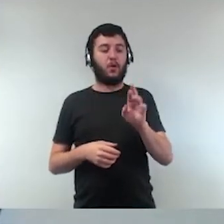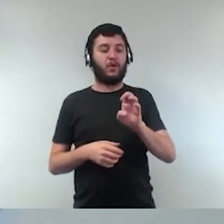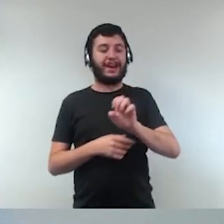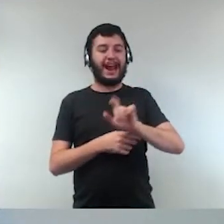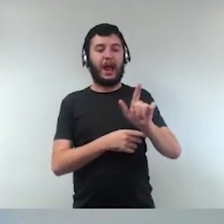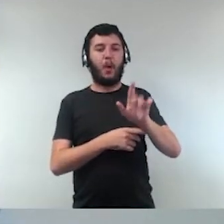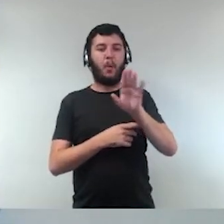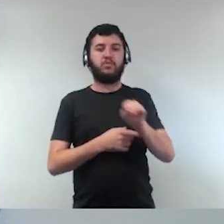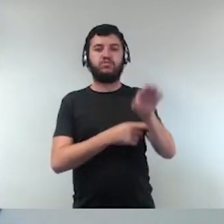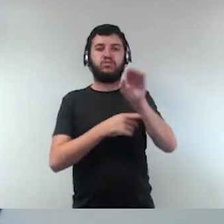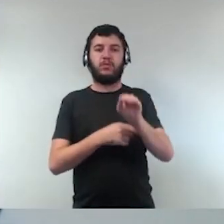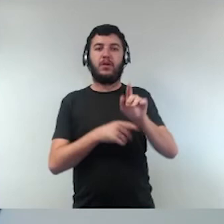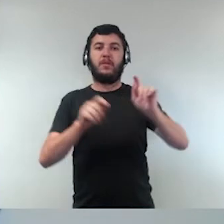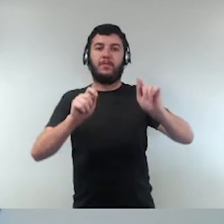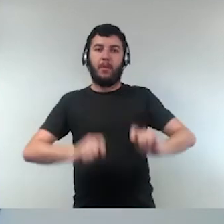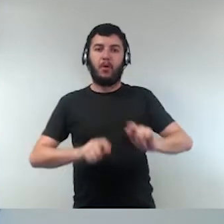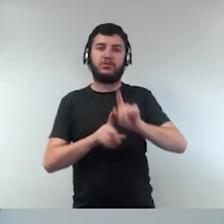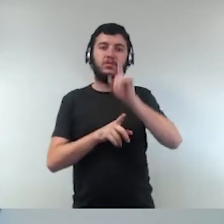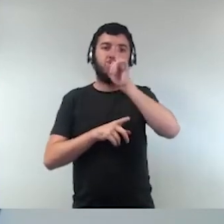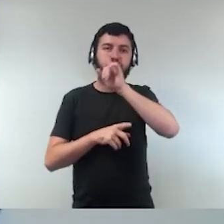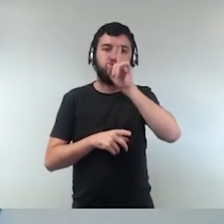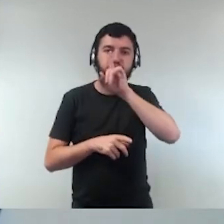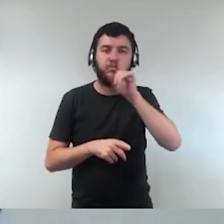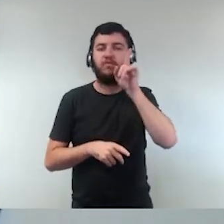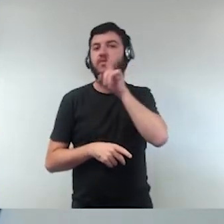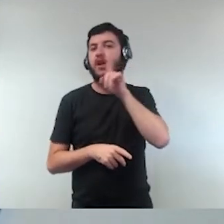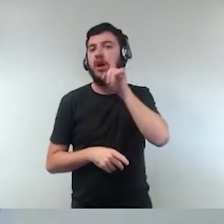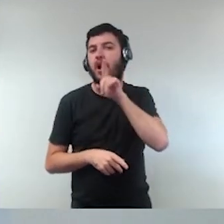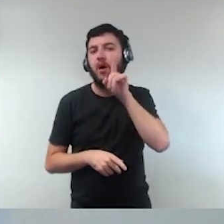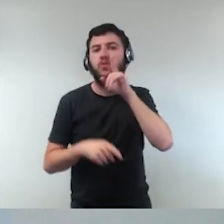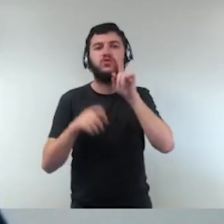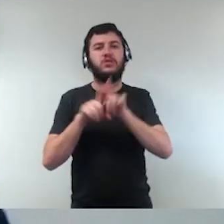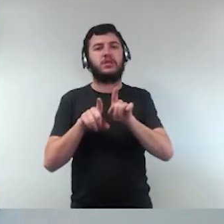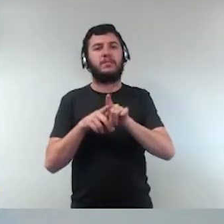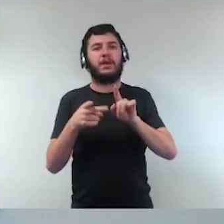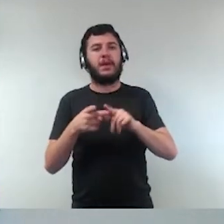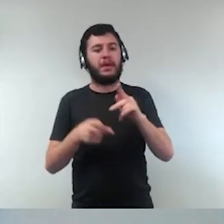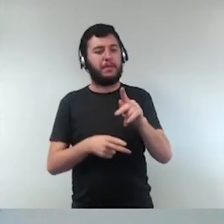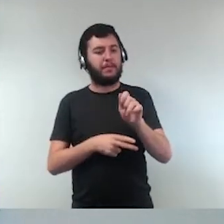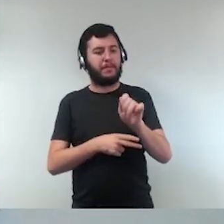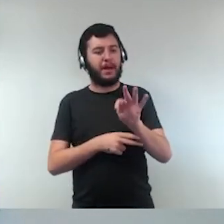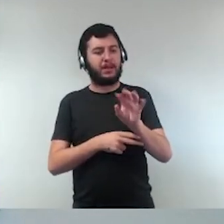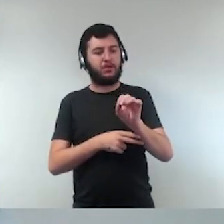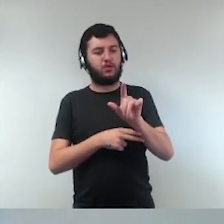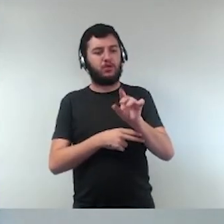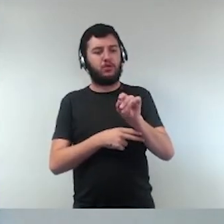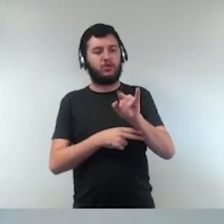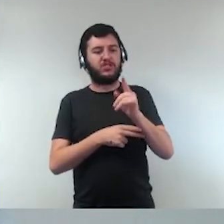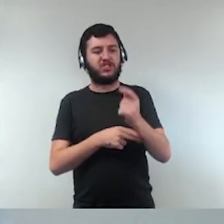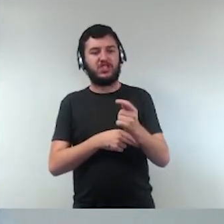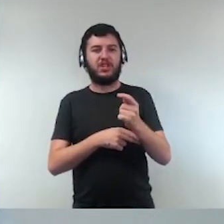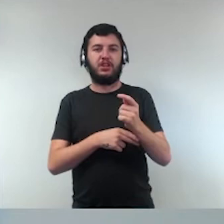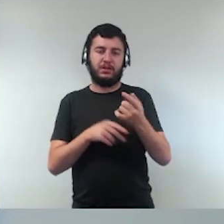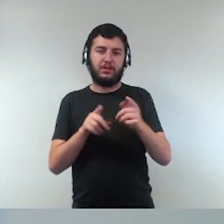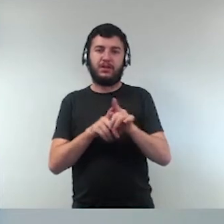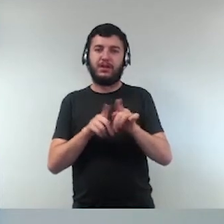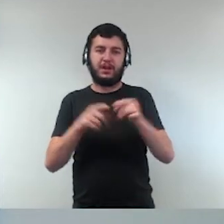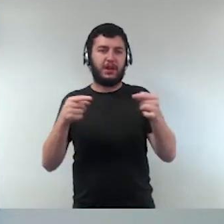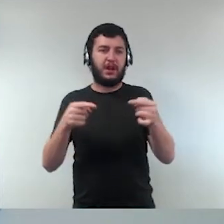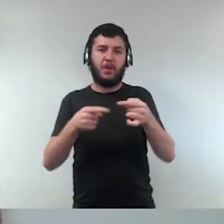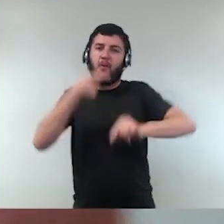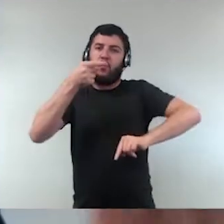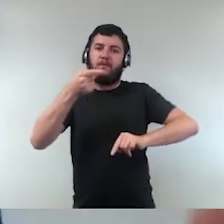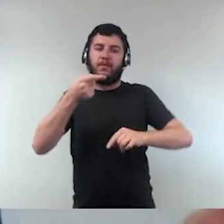e poderia haver patologias que não seriam possíveis de se controlar no modo virtual.